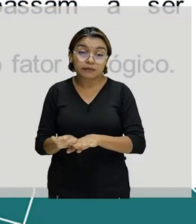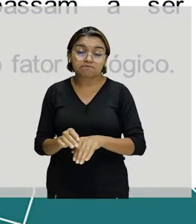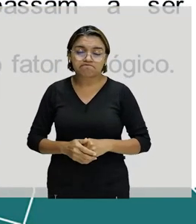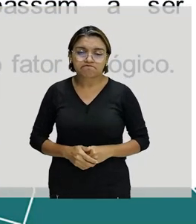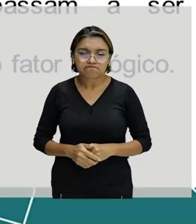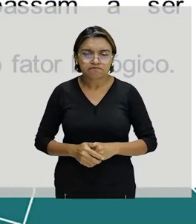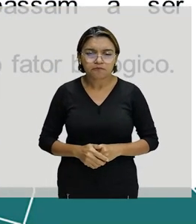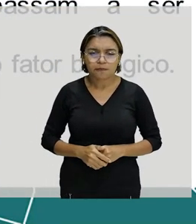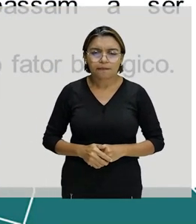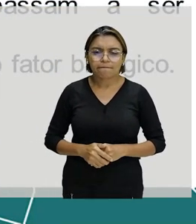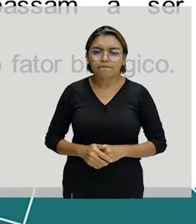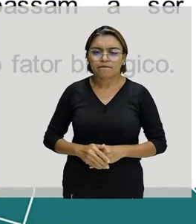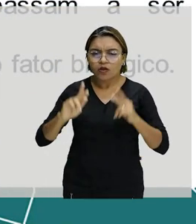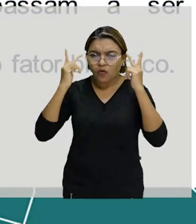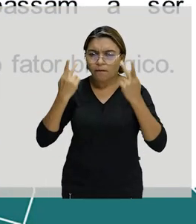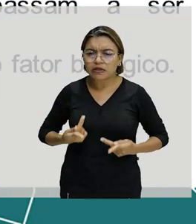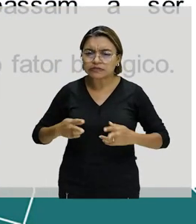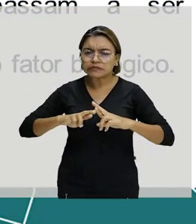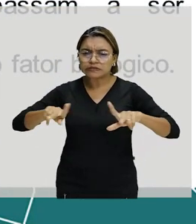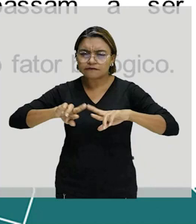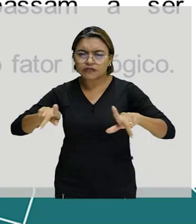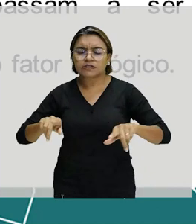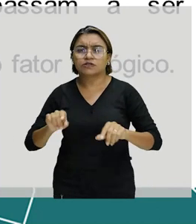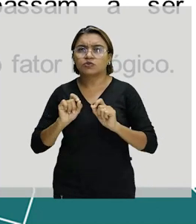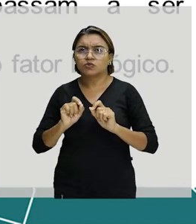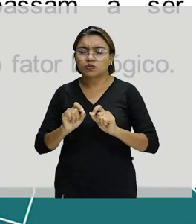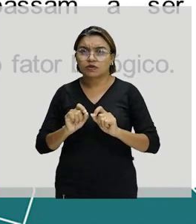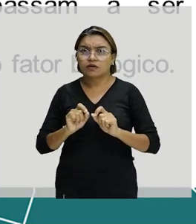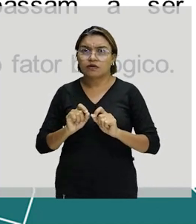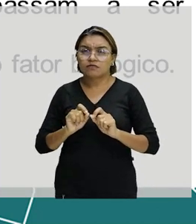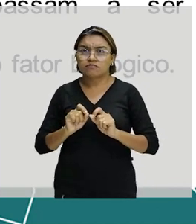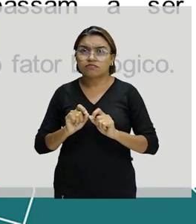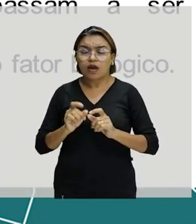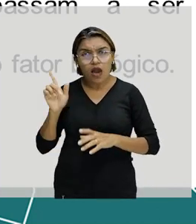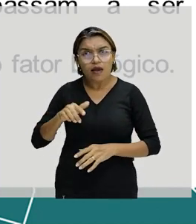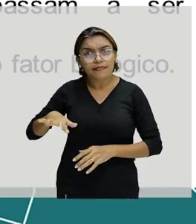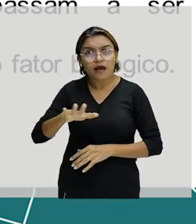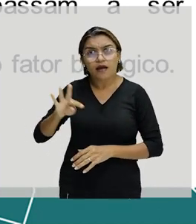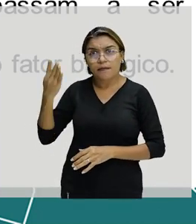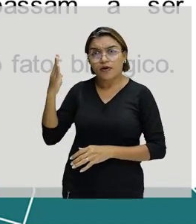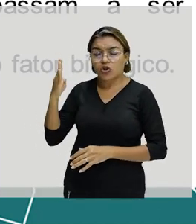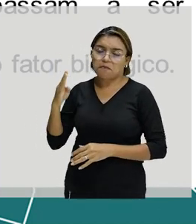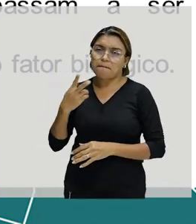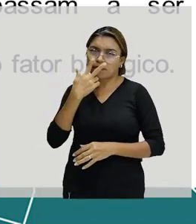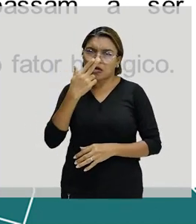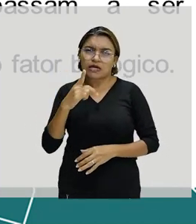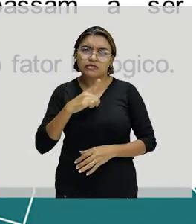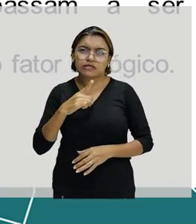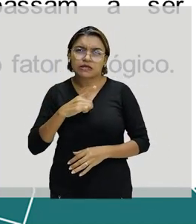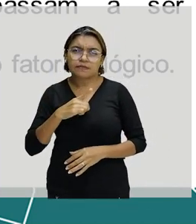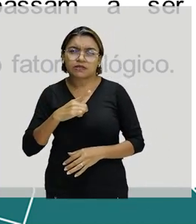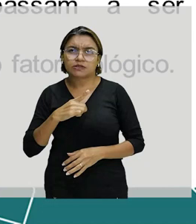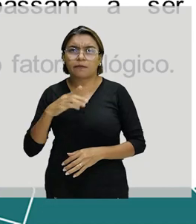diferenças humanas a partir desse contexto passam a ser determinadas pelo fator biológico é como se exist disse